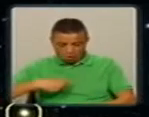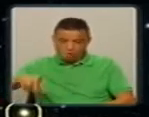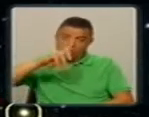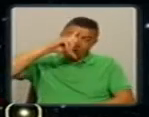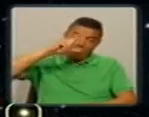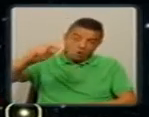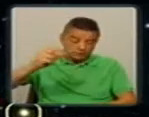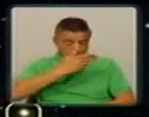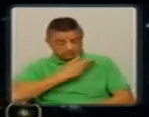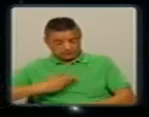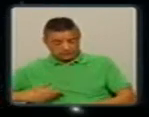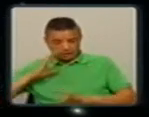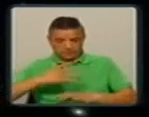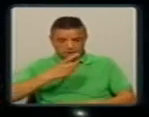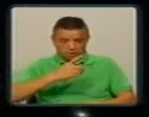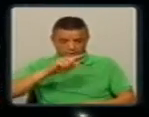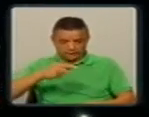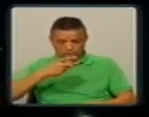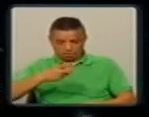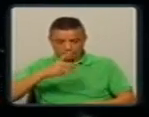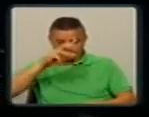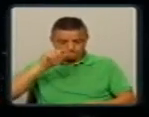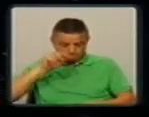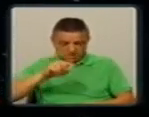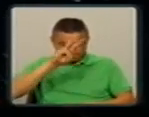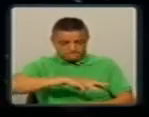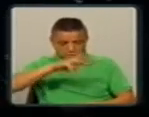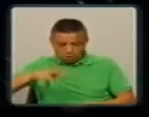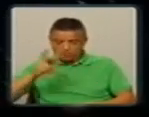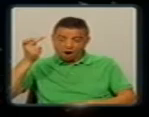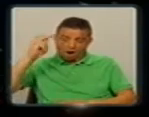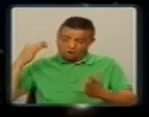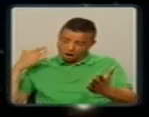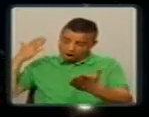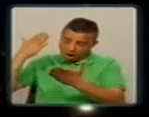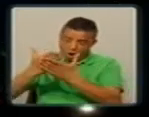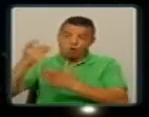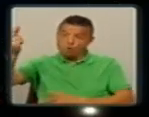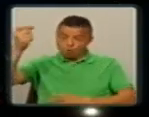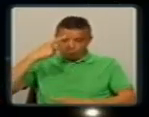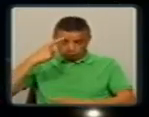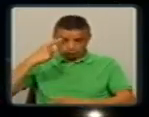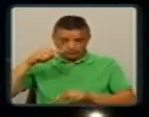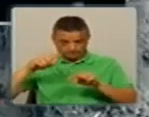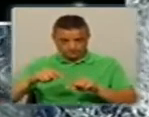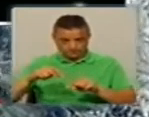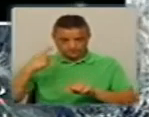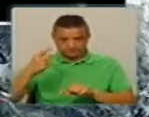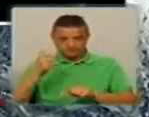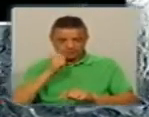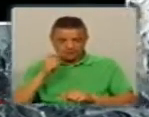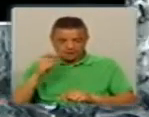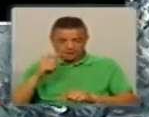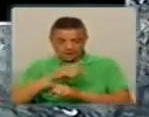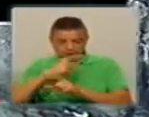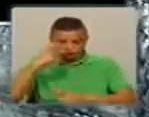que nós conhecemos. Está a cerca de 9,9 mil milhões de anos-luz. Isto é delicioso para os astrónomos porque os